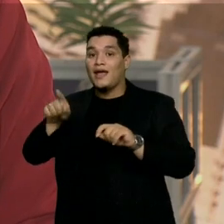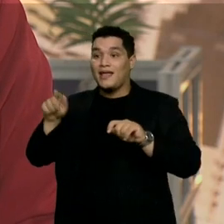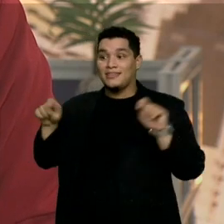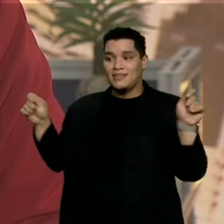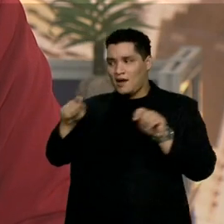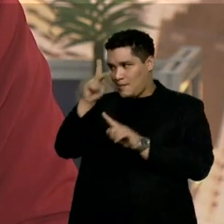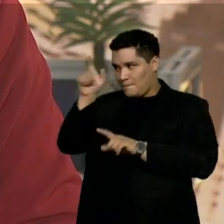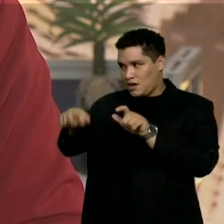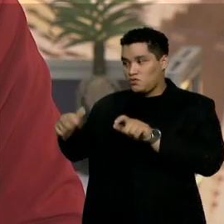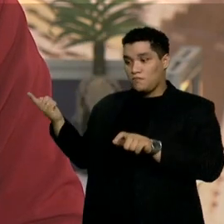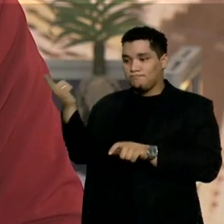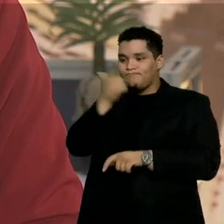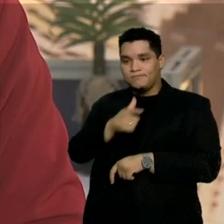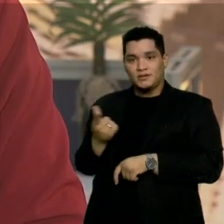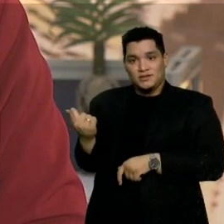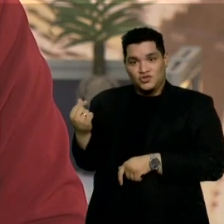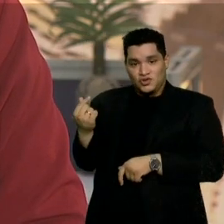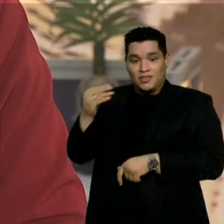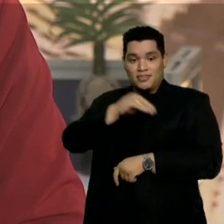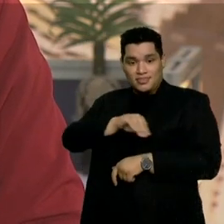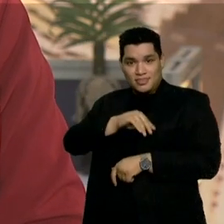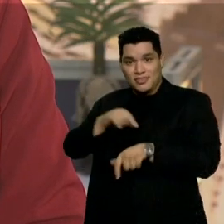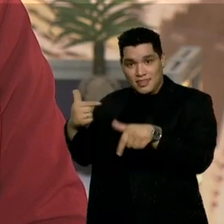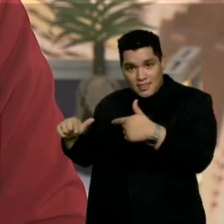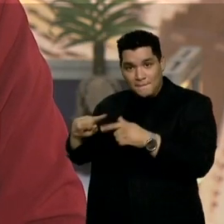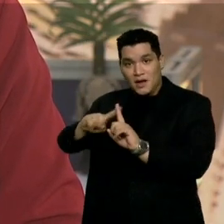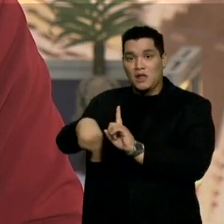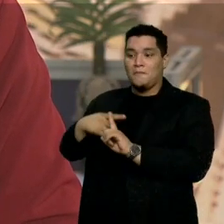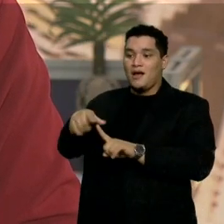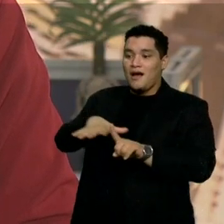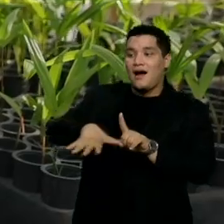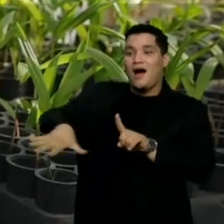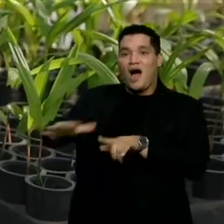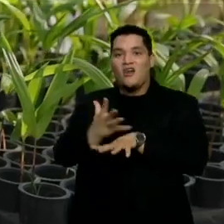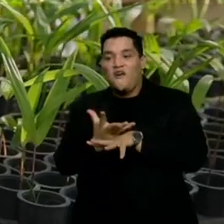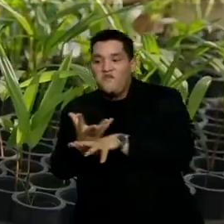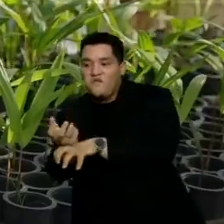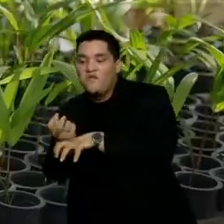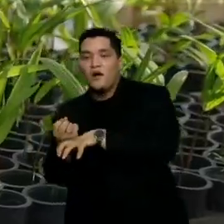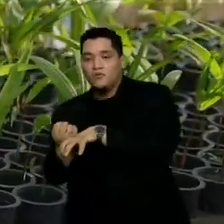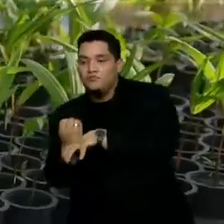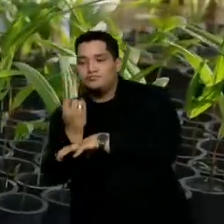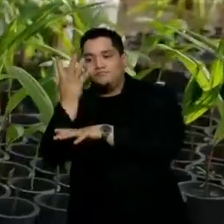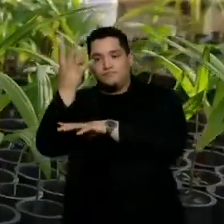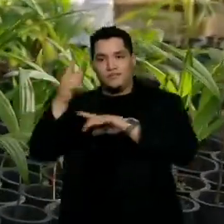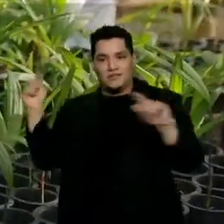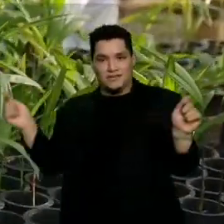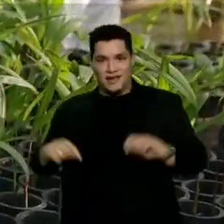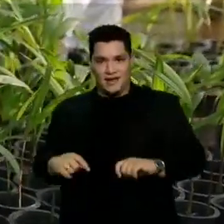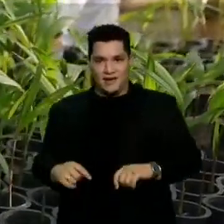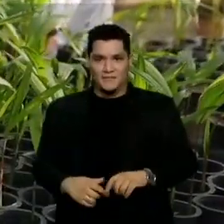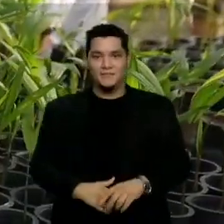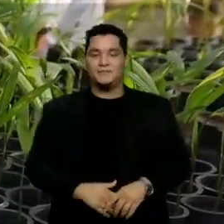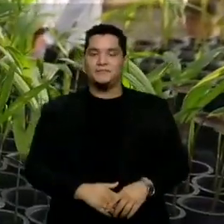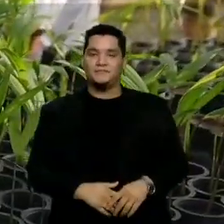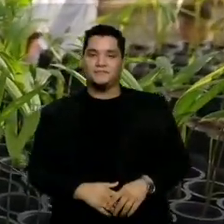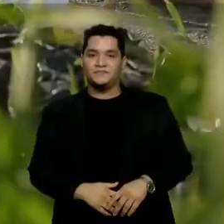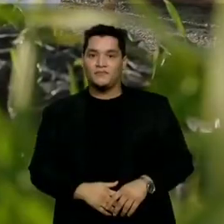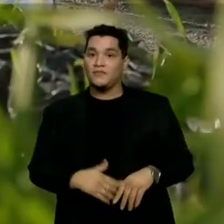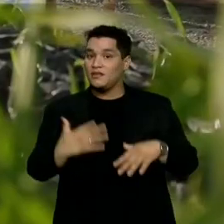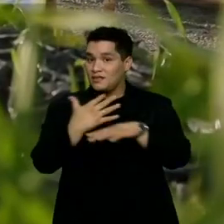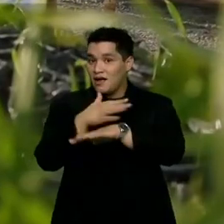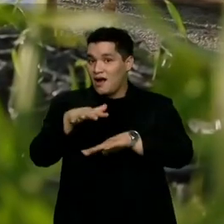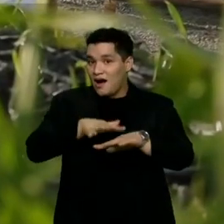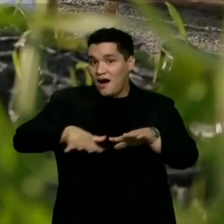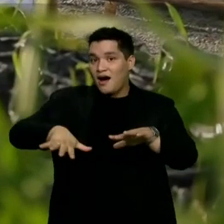renda ajudar no reflorestamento de áreas desmatadas a cidade de São Bento na baixada maranhense pode ser o